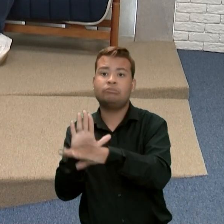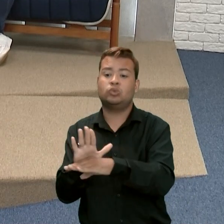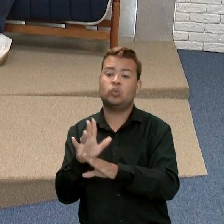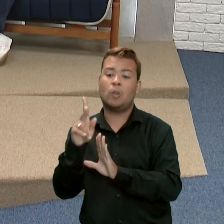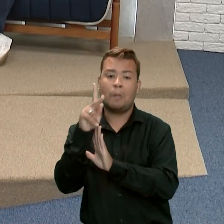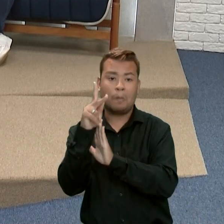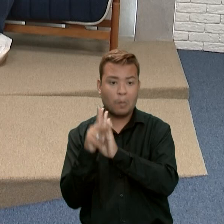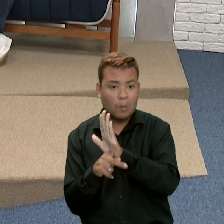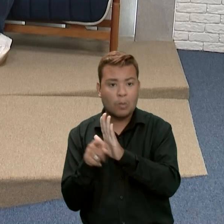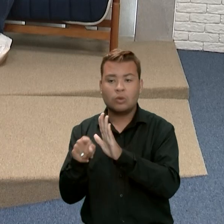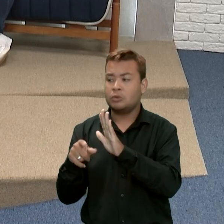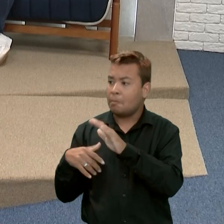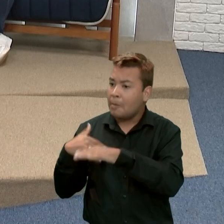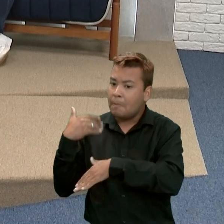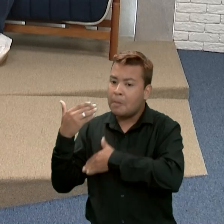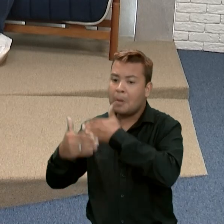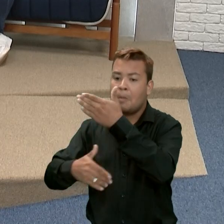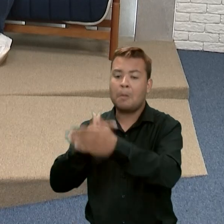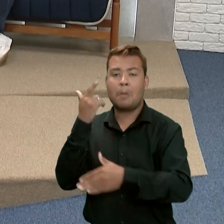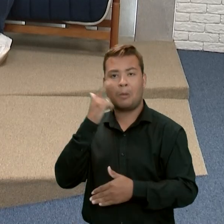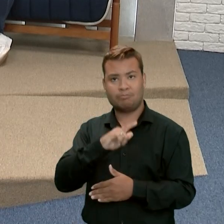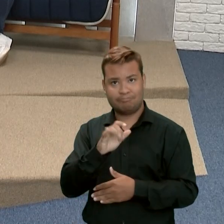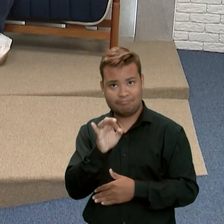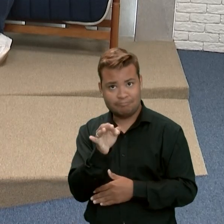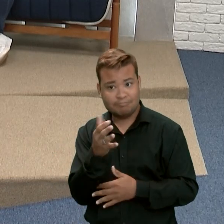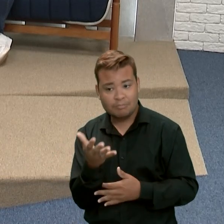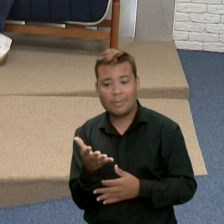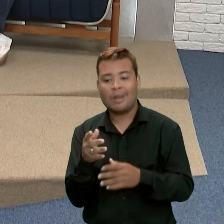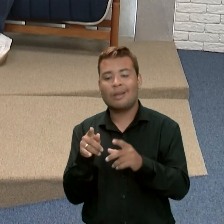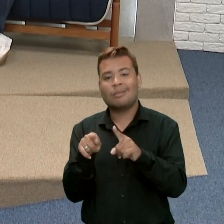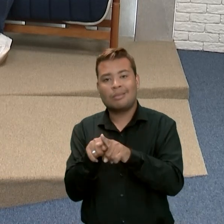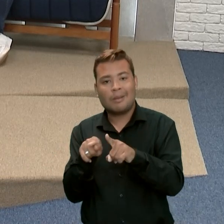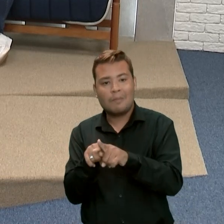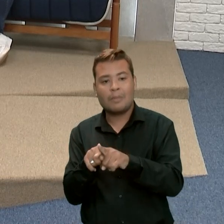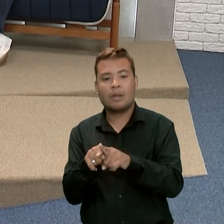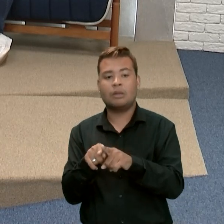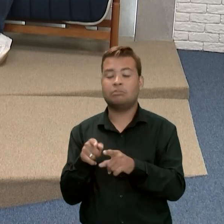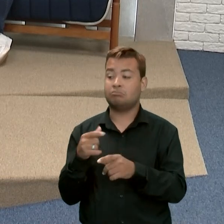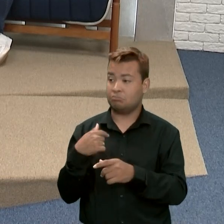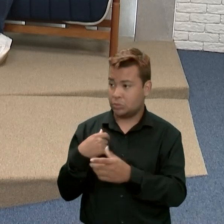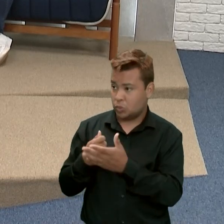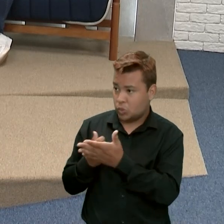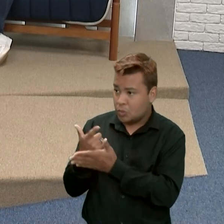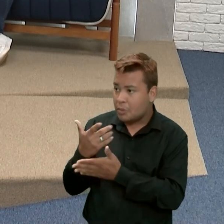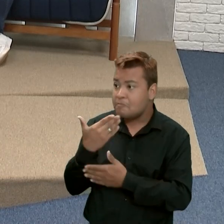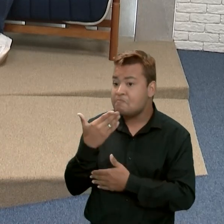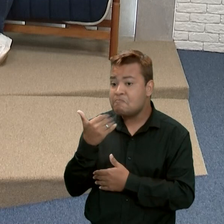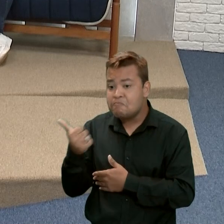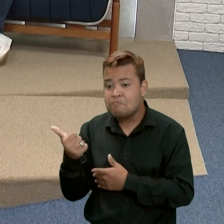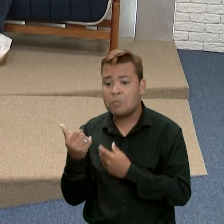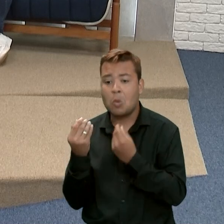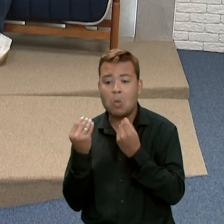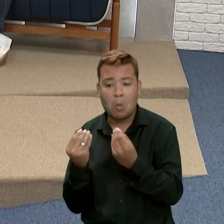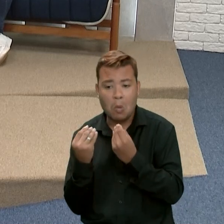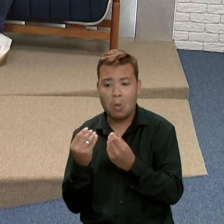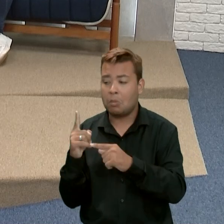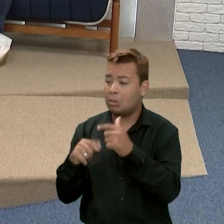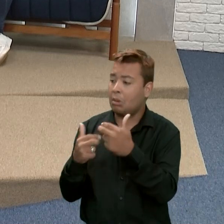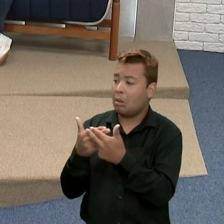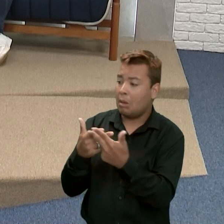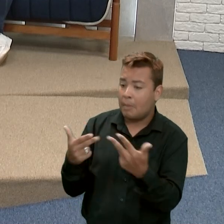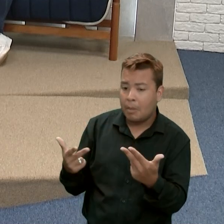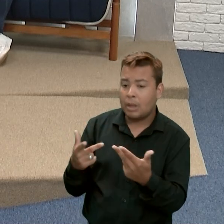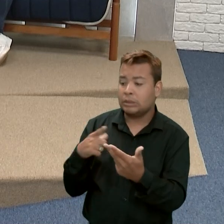como esse sejam desenvolvidos, que custo-benefício, que custo de equipamentos, custo desse estudo